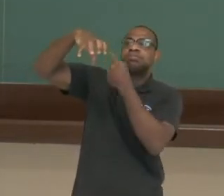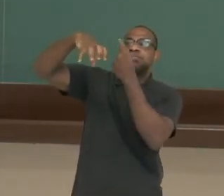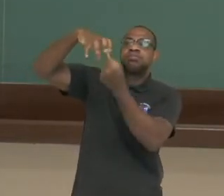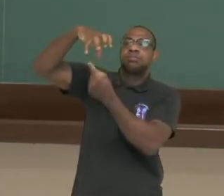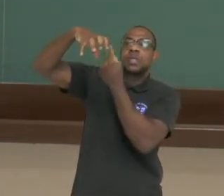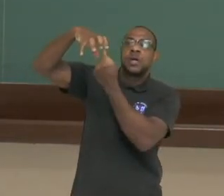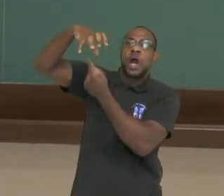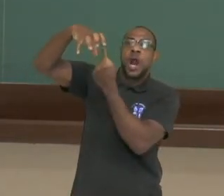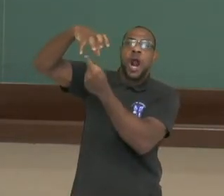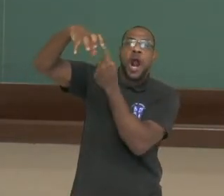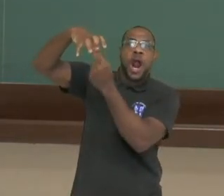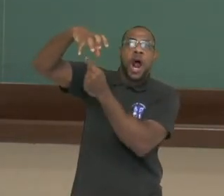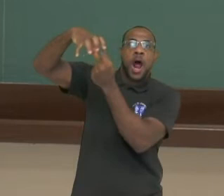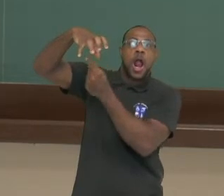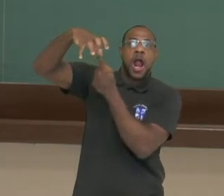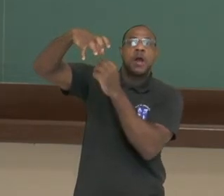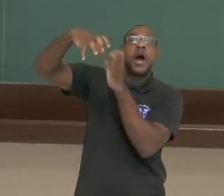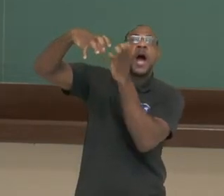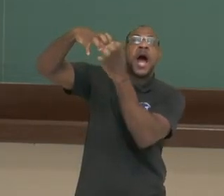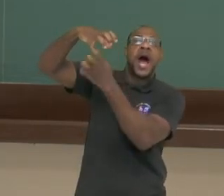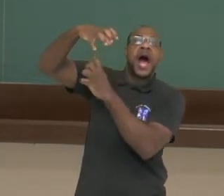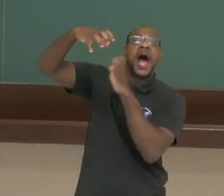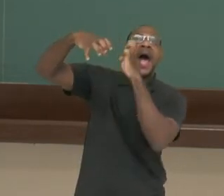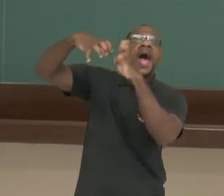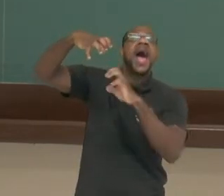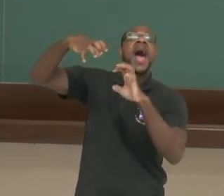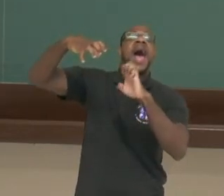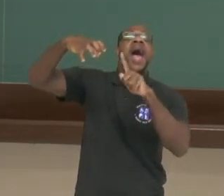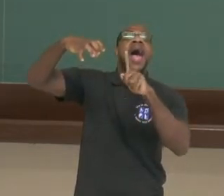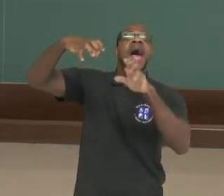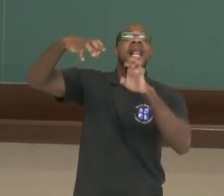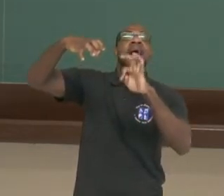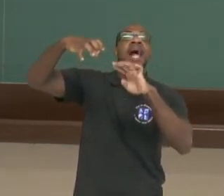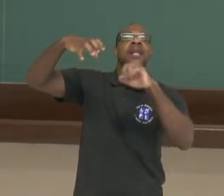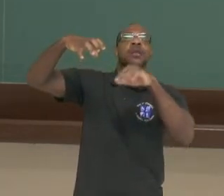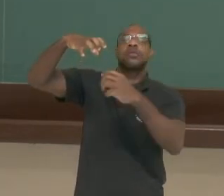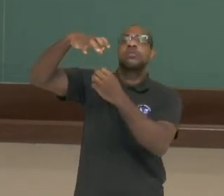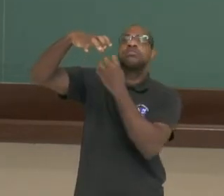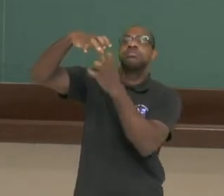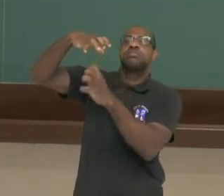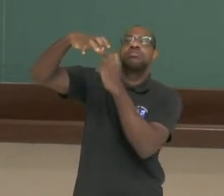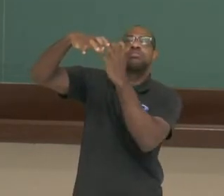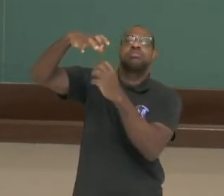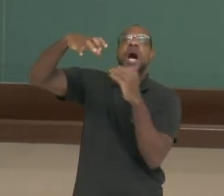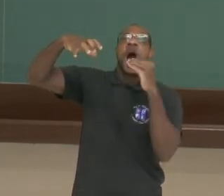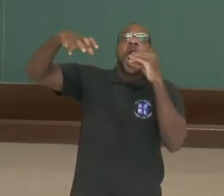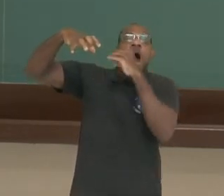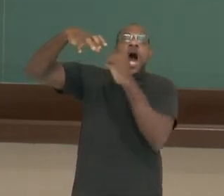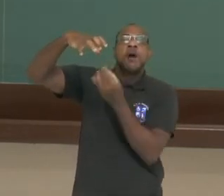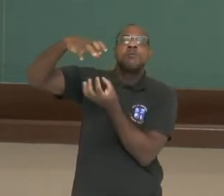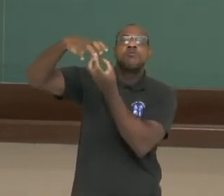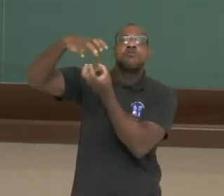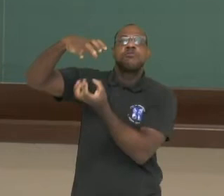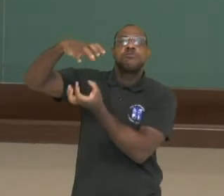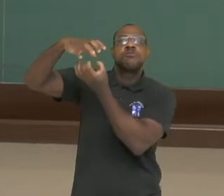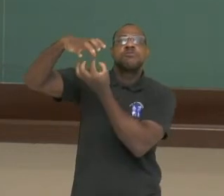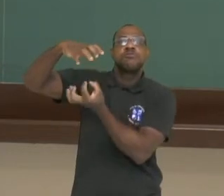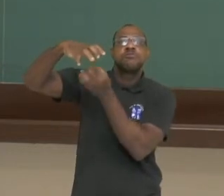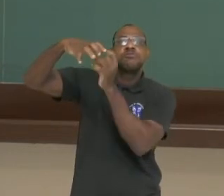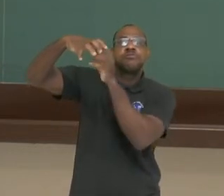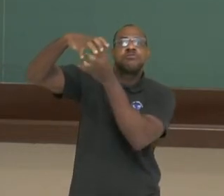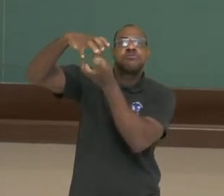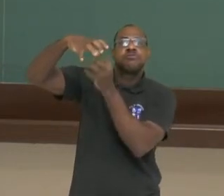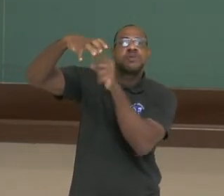tensão elétrica, os elétrons, que vai o quê? Proporcionar o aquecimento da água. Então, veja bem ali, né? A